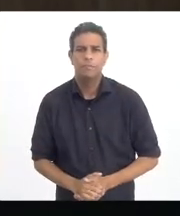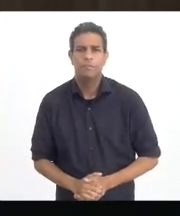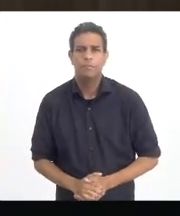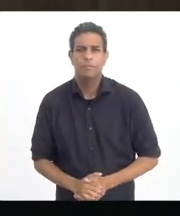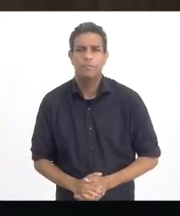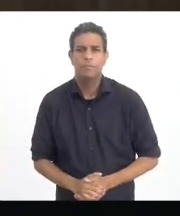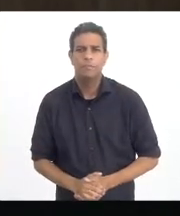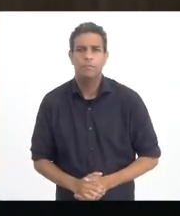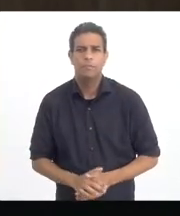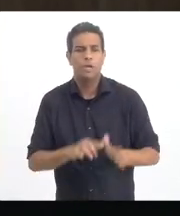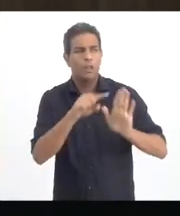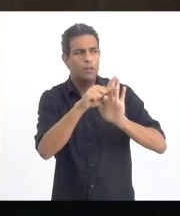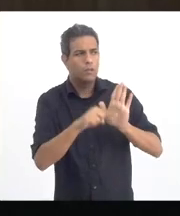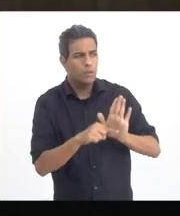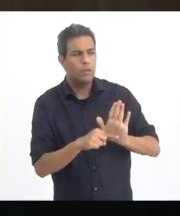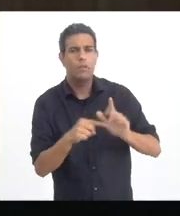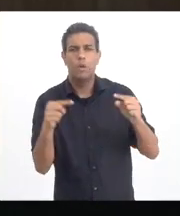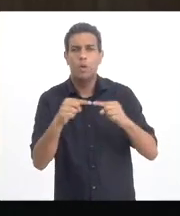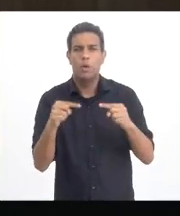esse desconto previdenciário de